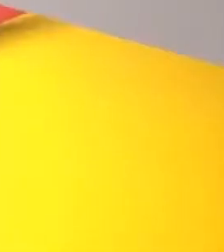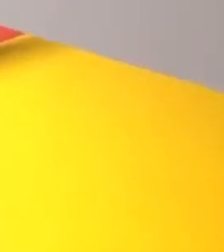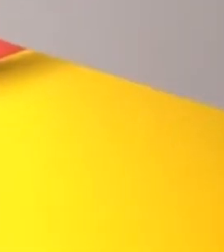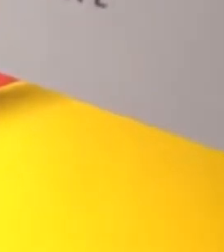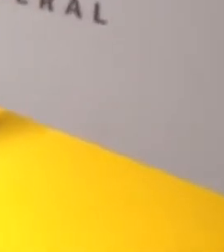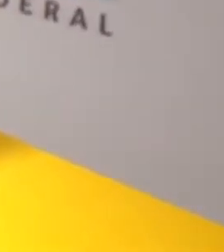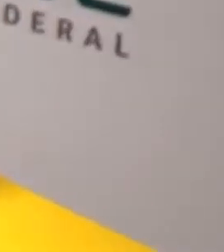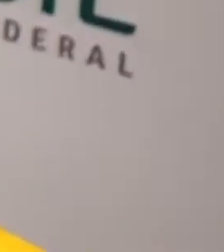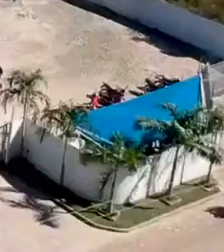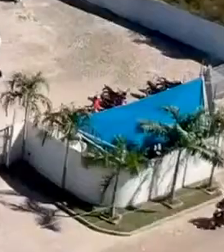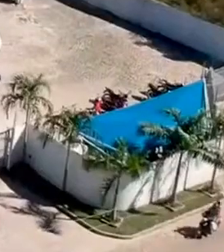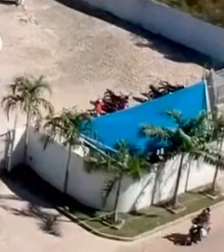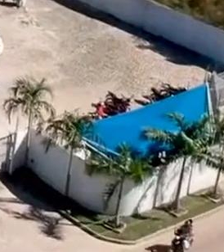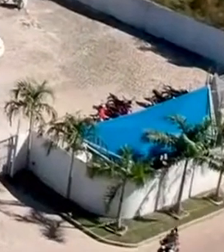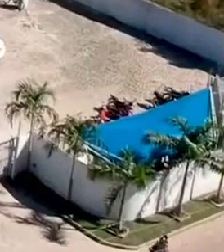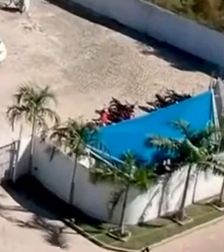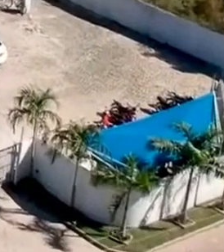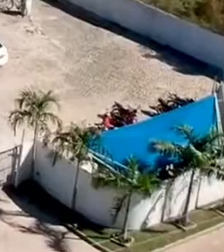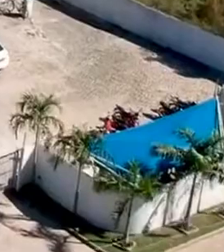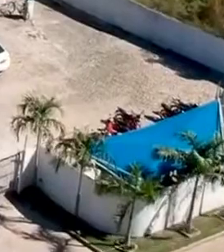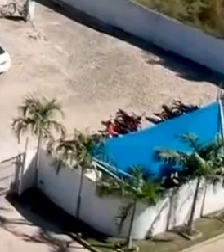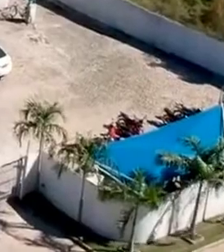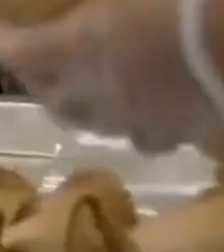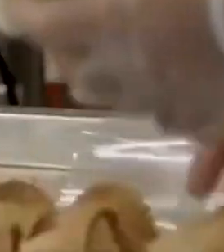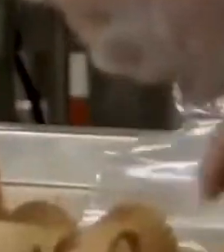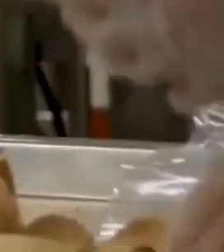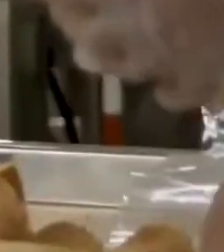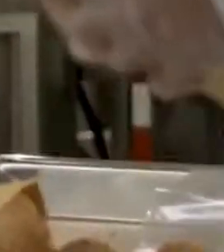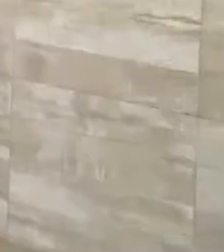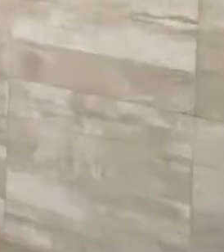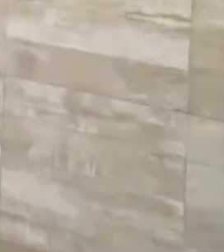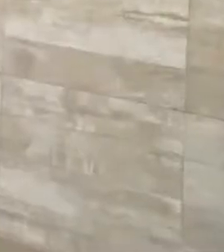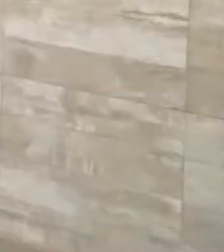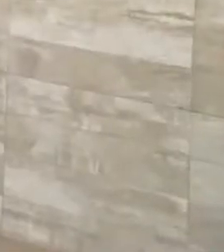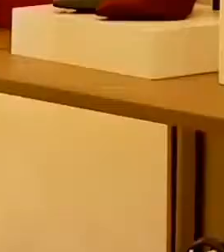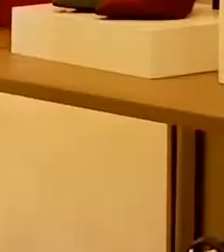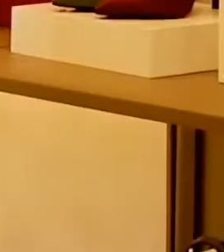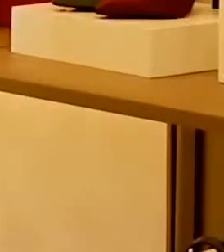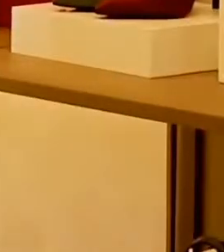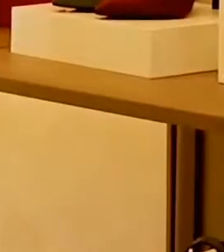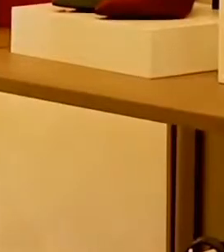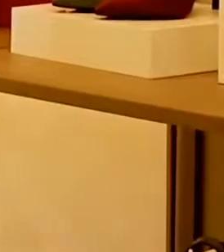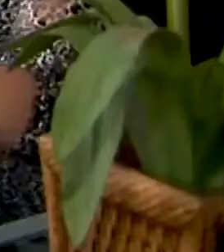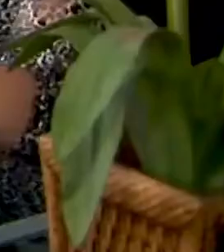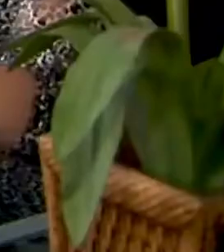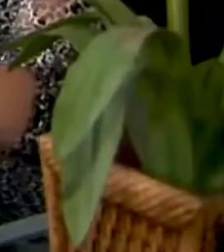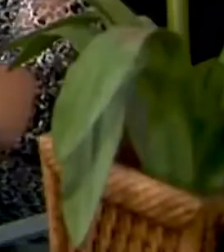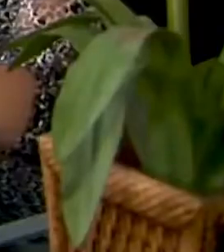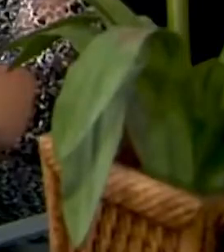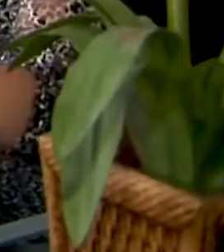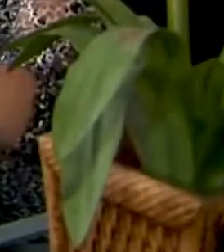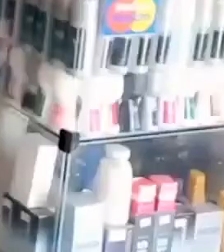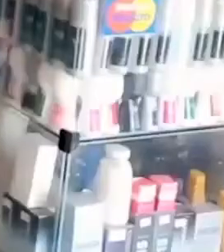incentiva as novas ideias e a energia que se renova. Ajuda a gente que tem um pequeno negócio,